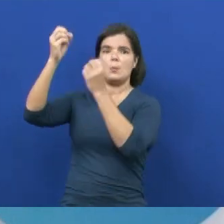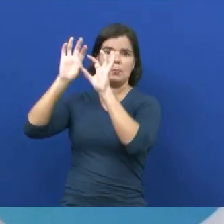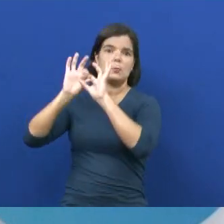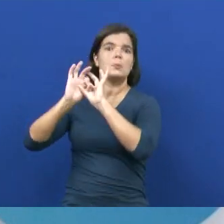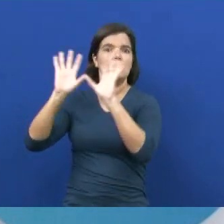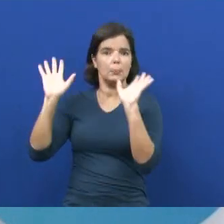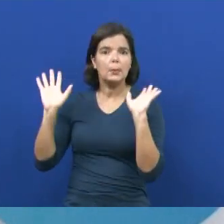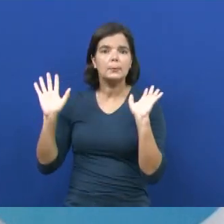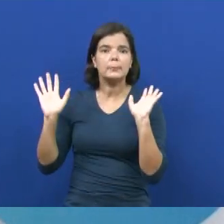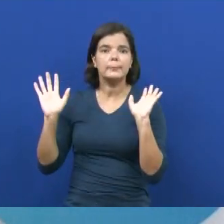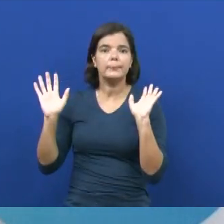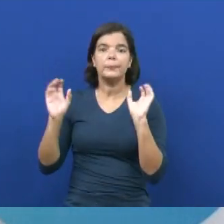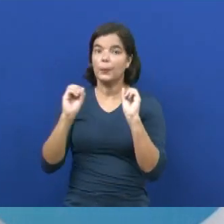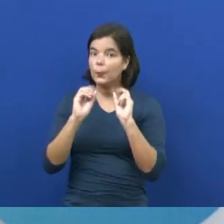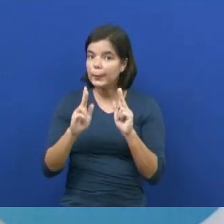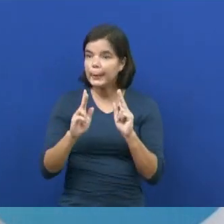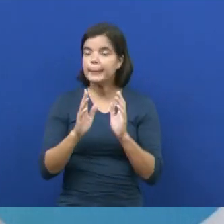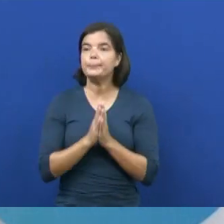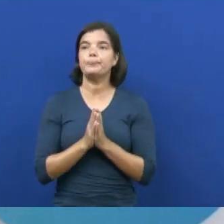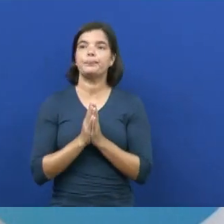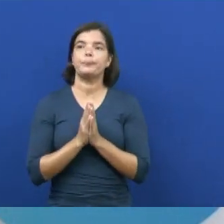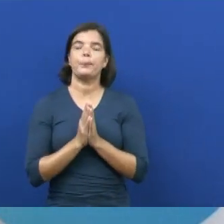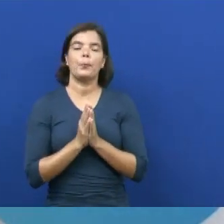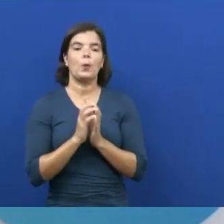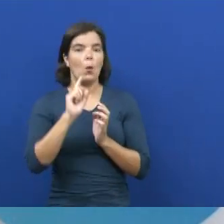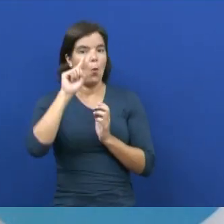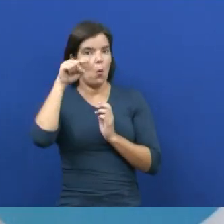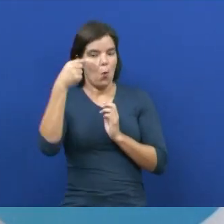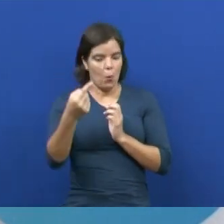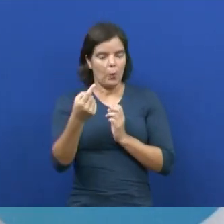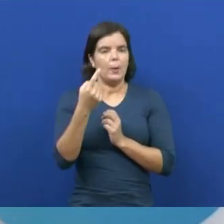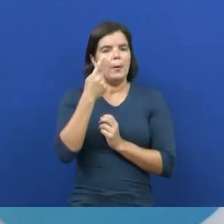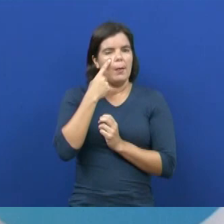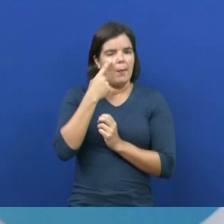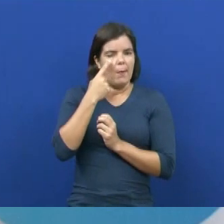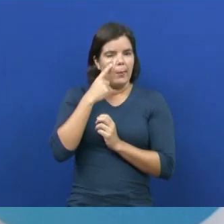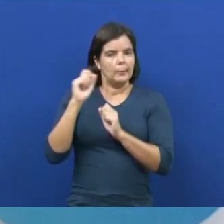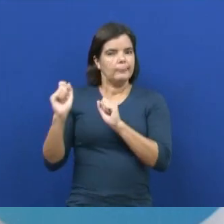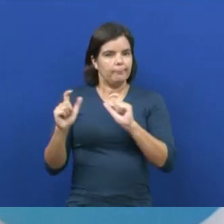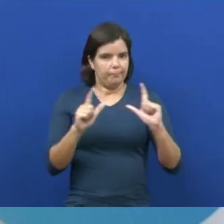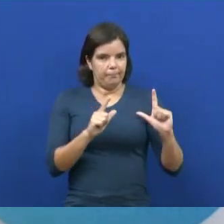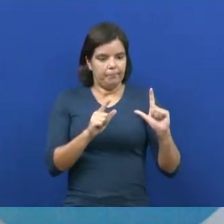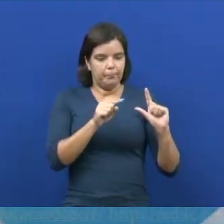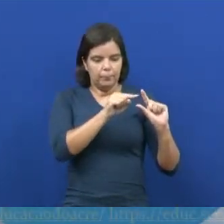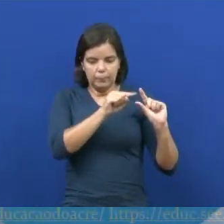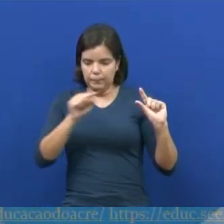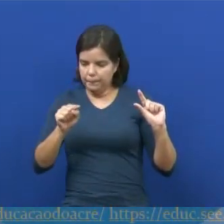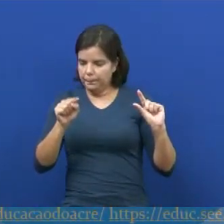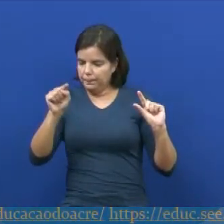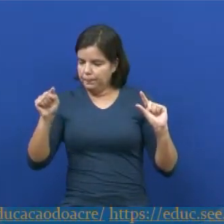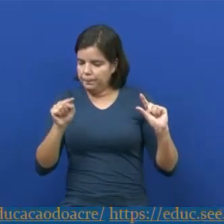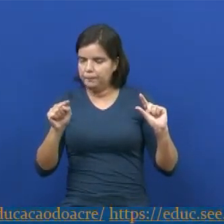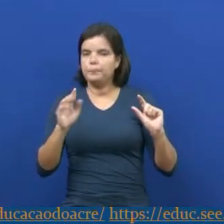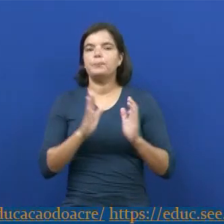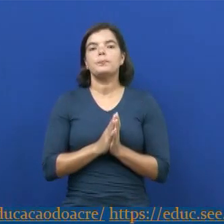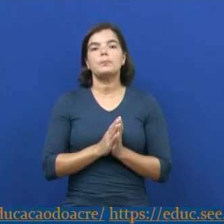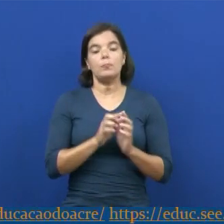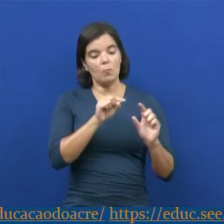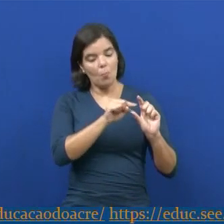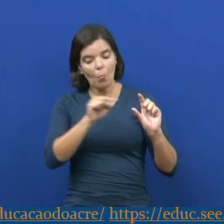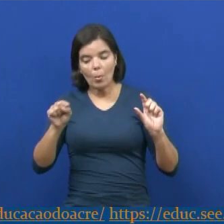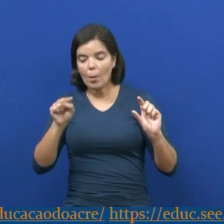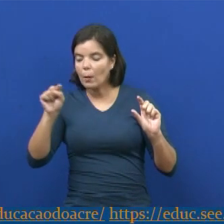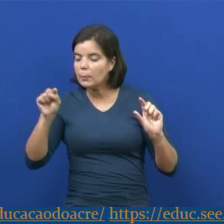isso, ok? Vamos para o próximo ponto. Gente, observem essa seta. Nesta seta,